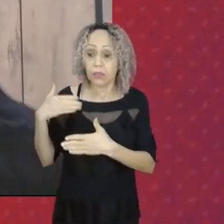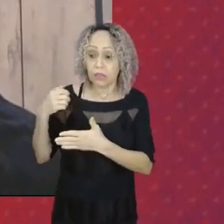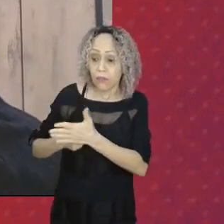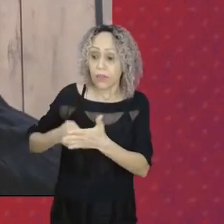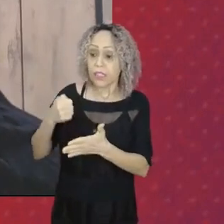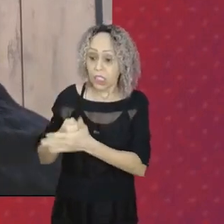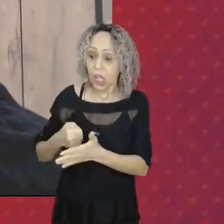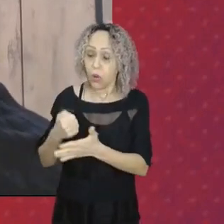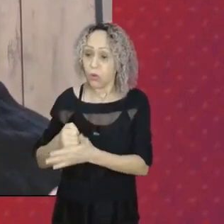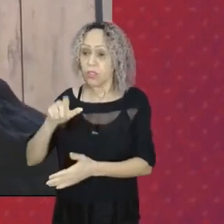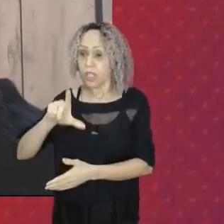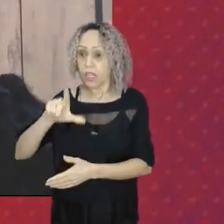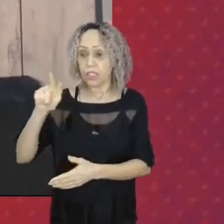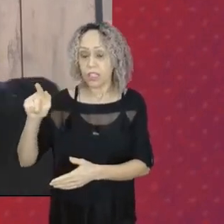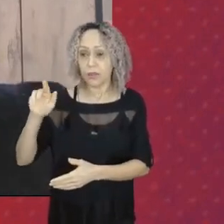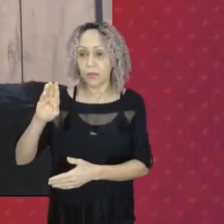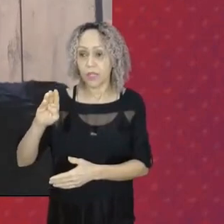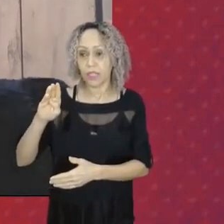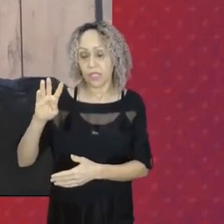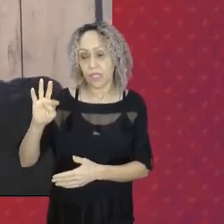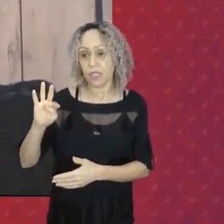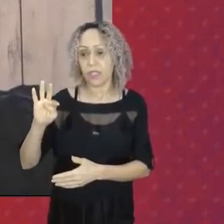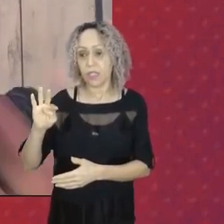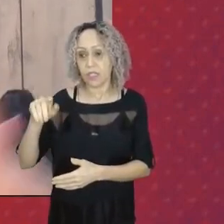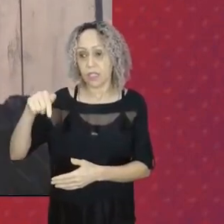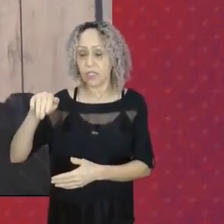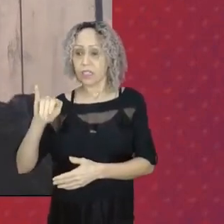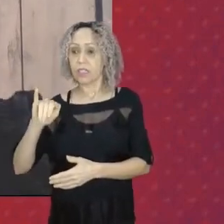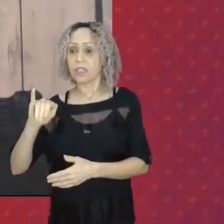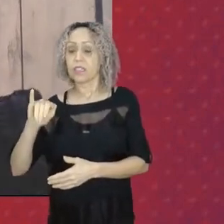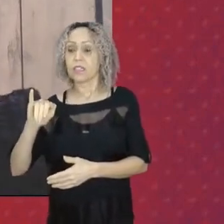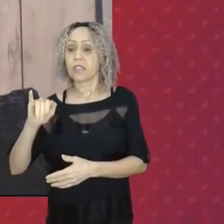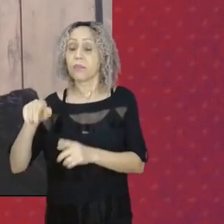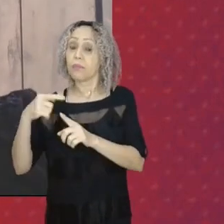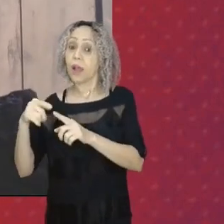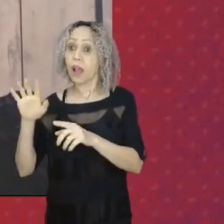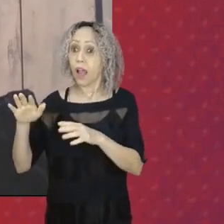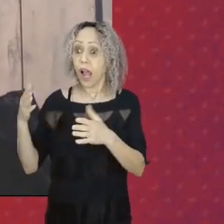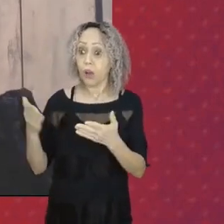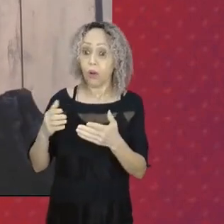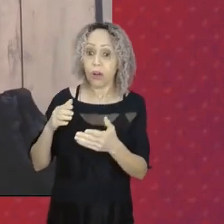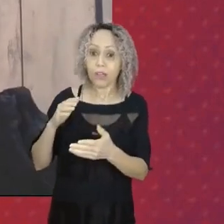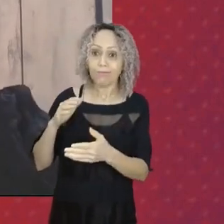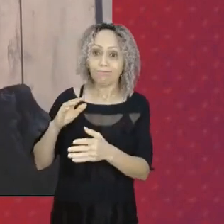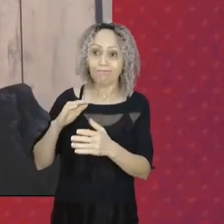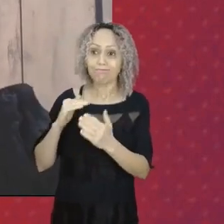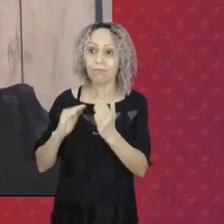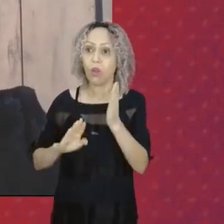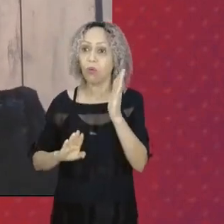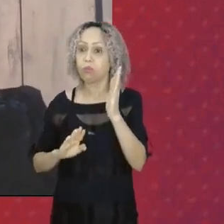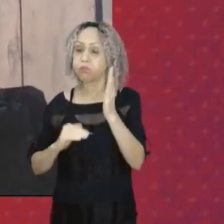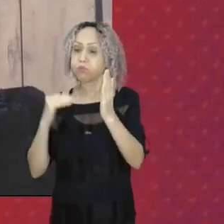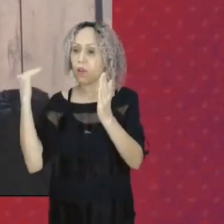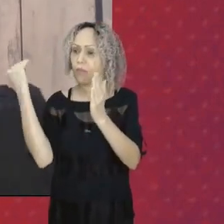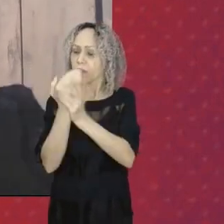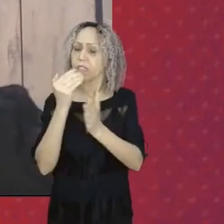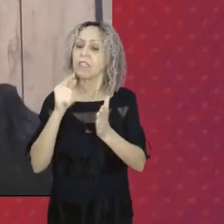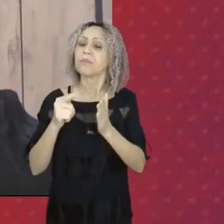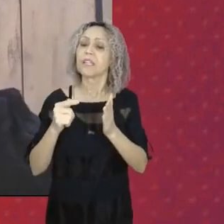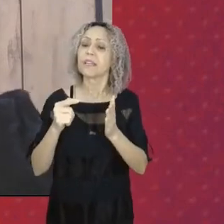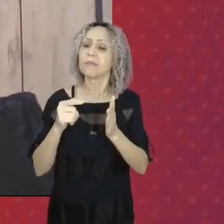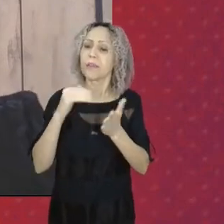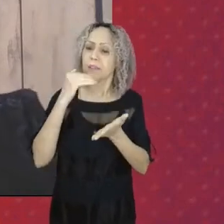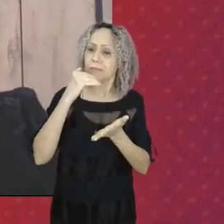conduzir as políticas institucionais. Para mim foi uma grande honra, assim, eu creio que foi uma das experiências mais valiosas da minha